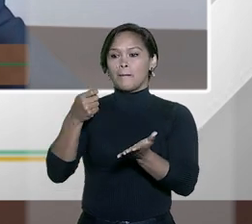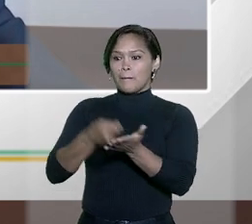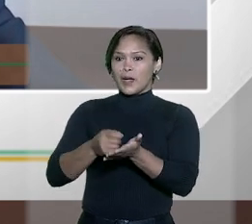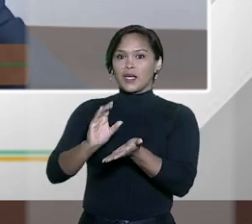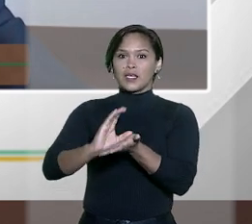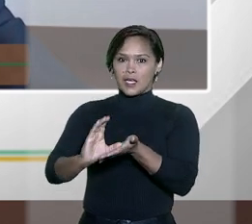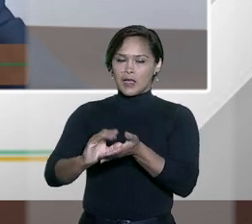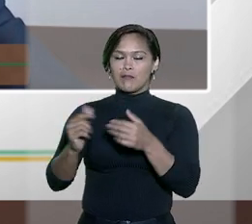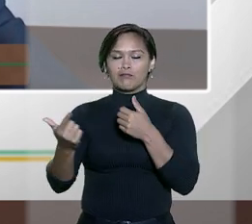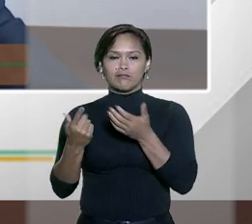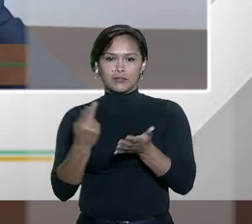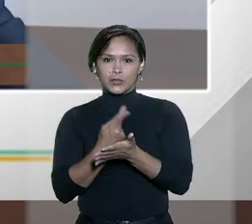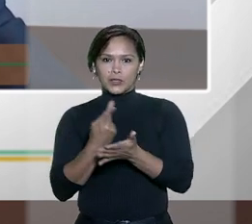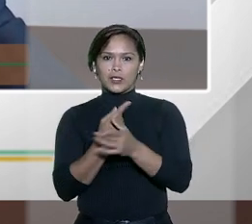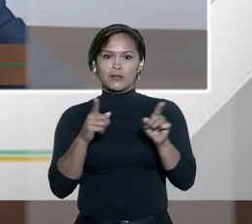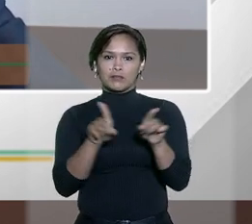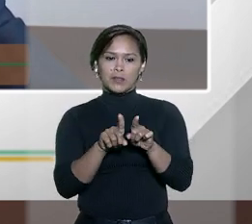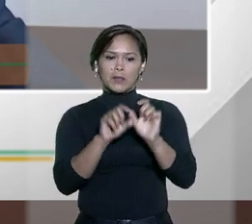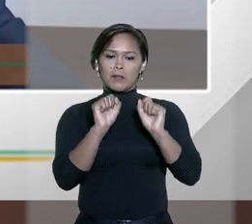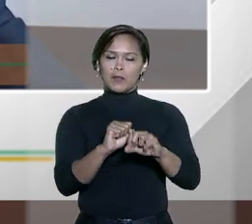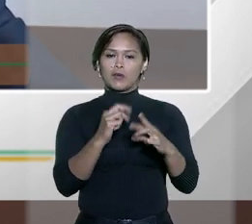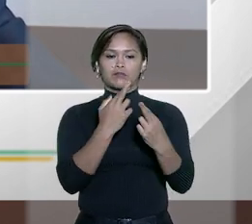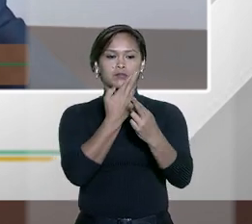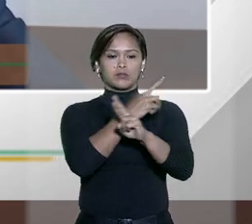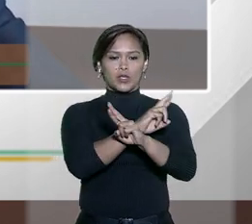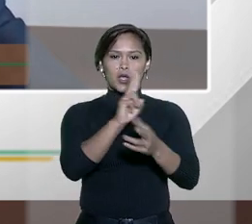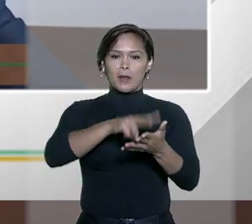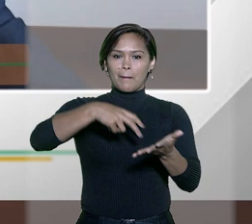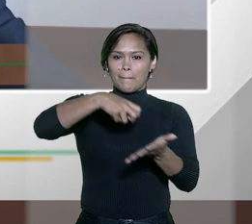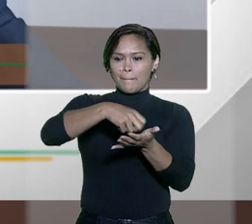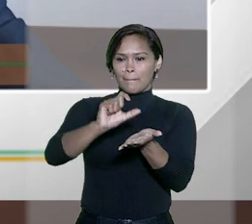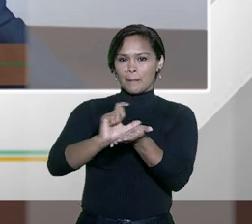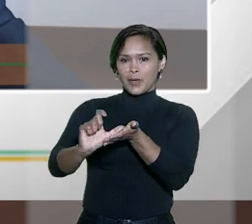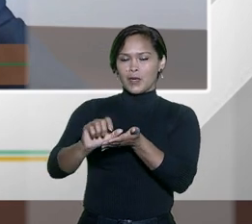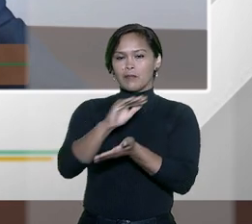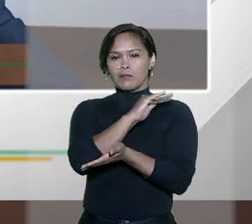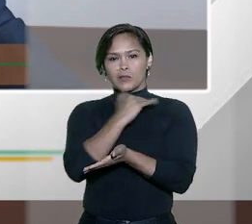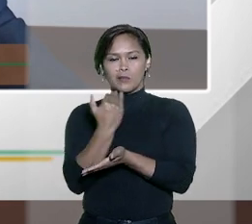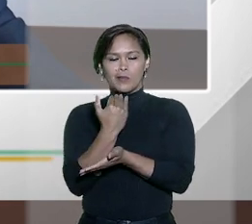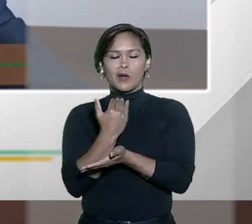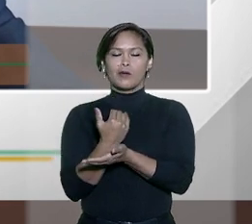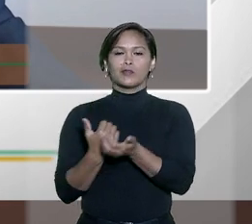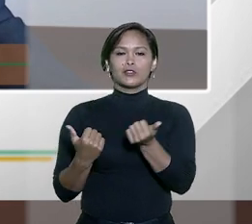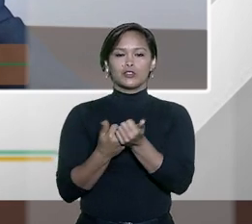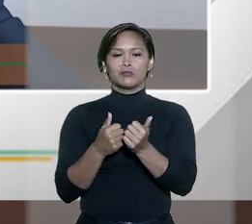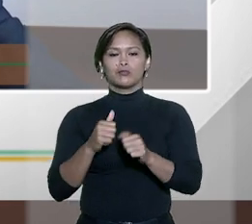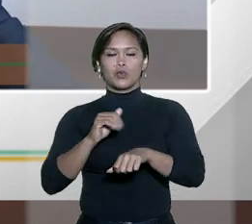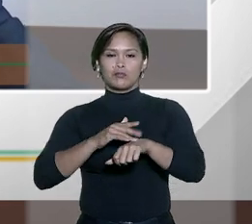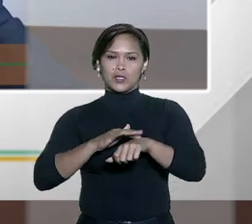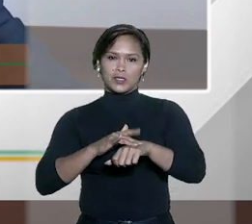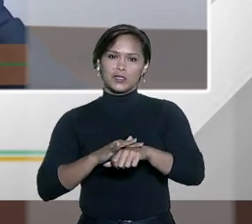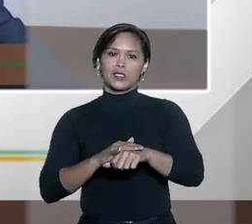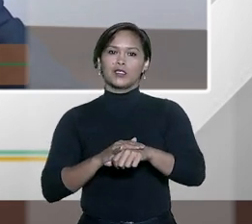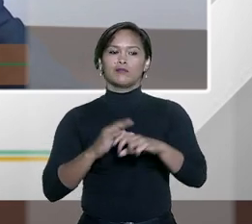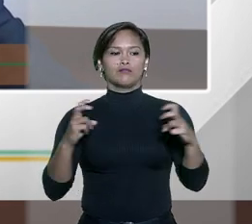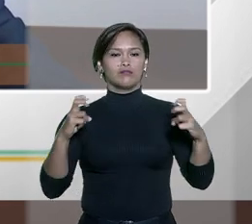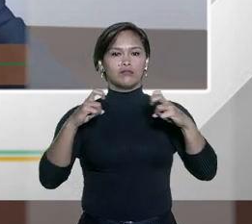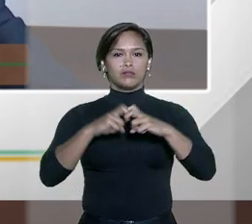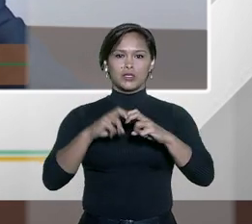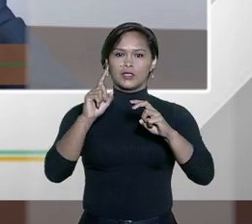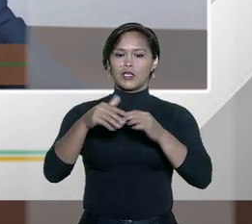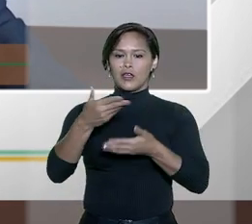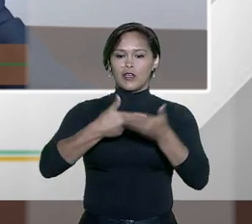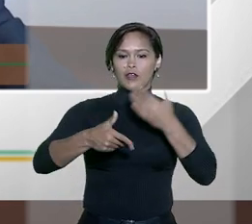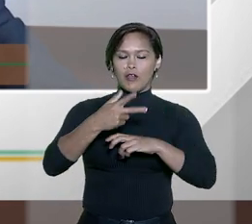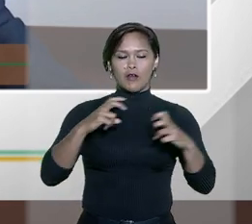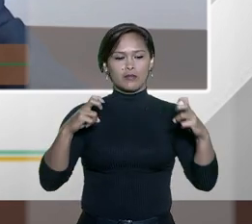A fazenda pública também pode ser condenada em indenizações por morte, por invalidez, enfim, um acidente, enfim,